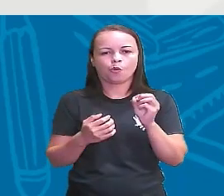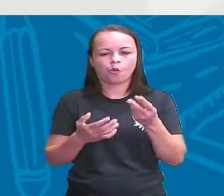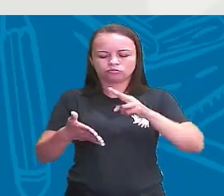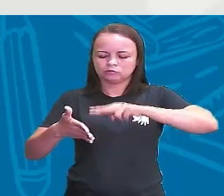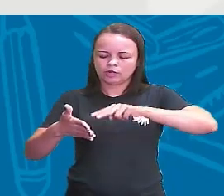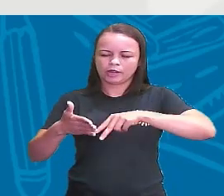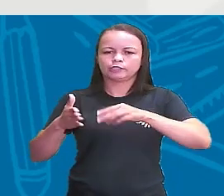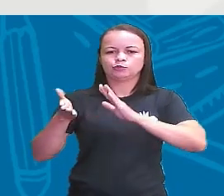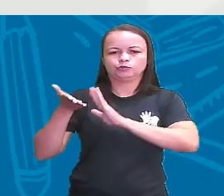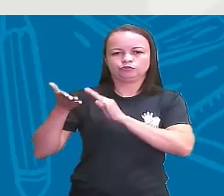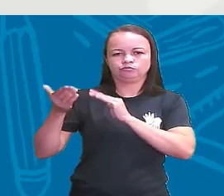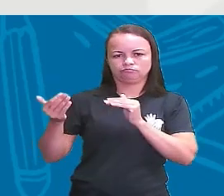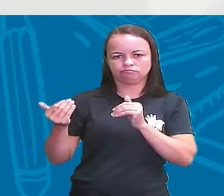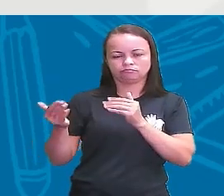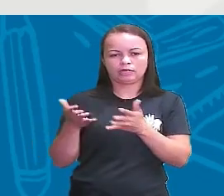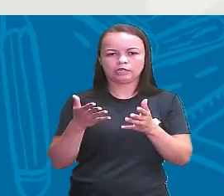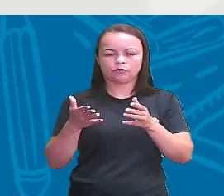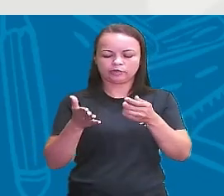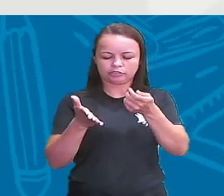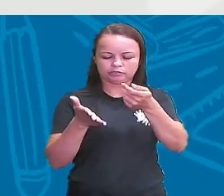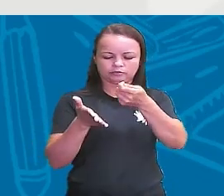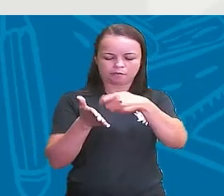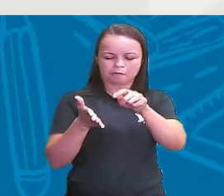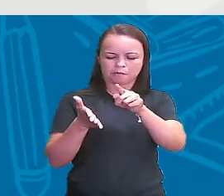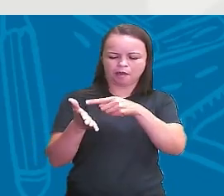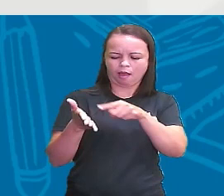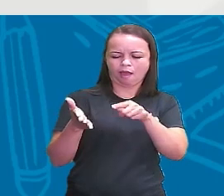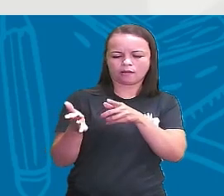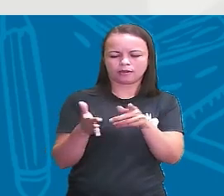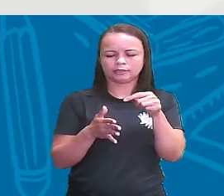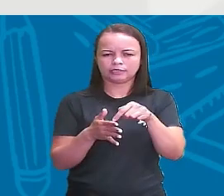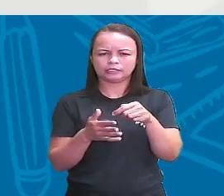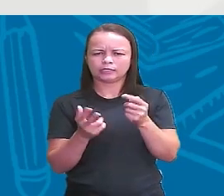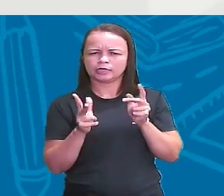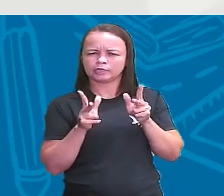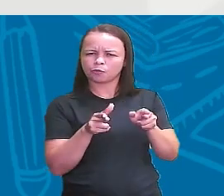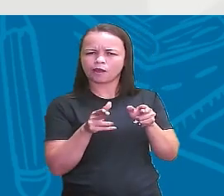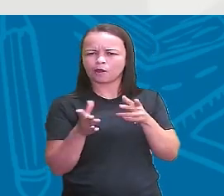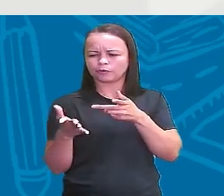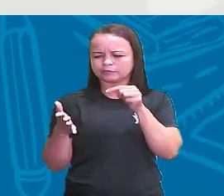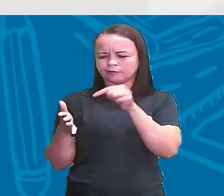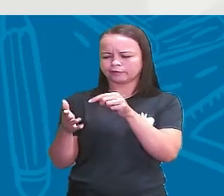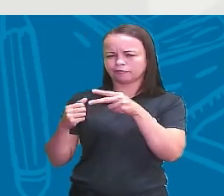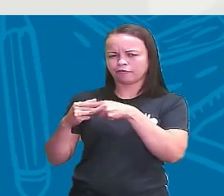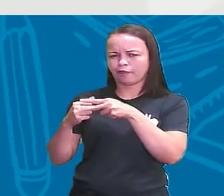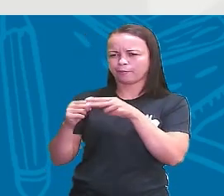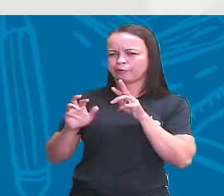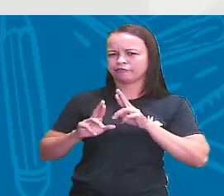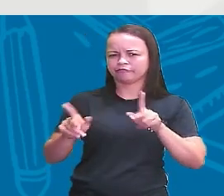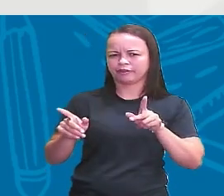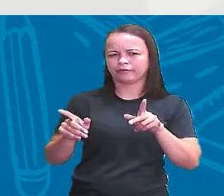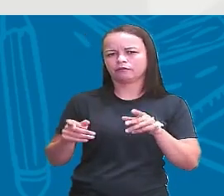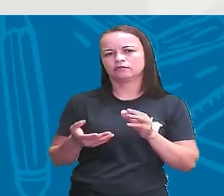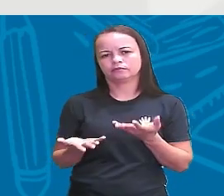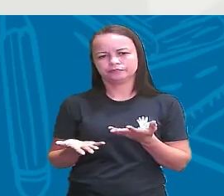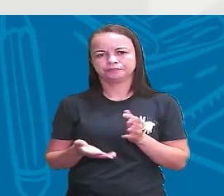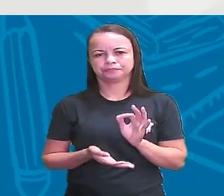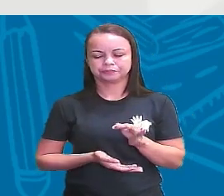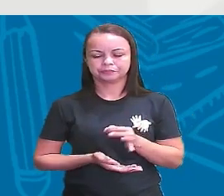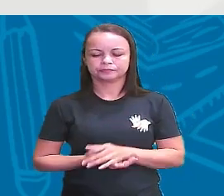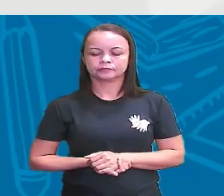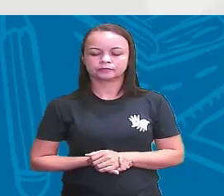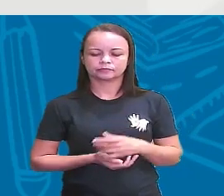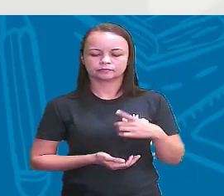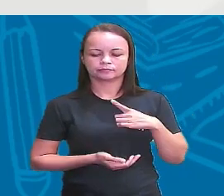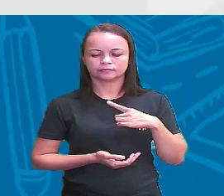a gente vai lá, ó, e marca, eita, esse verbo aqui é igual, esse verbo aqui é diferente, tá certo? Aí a gente